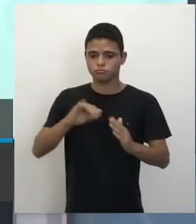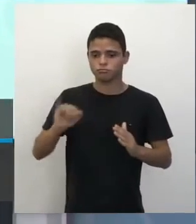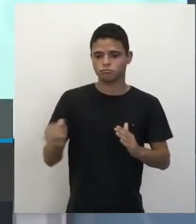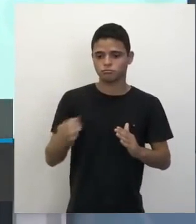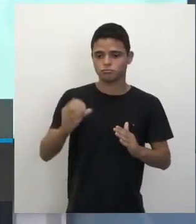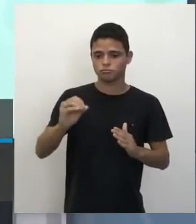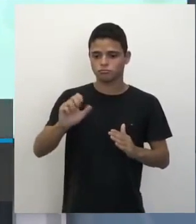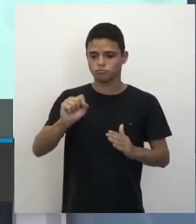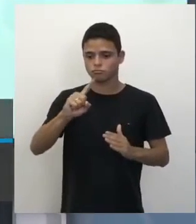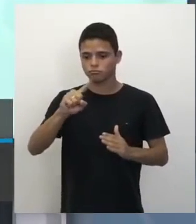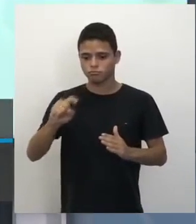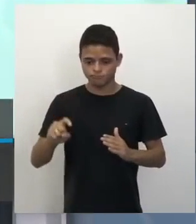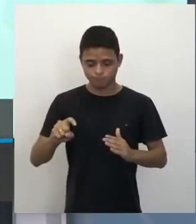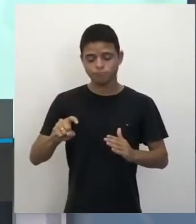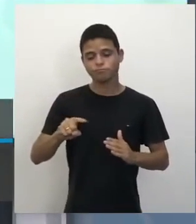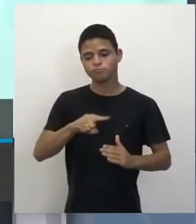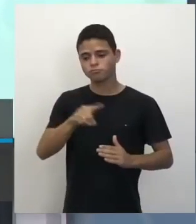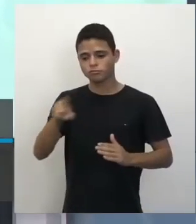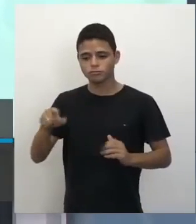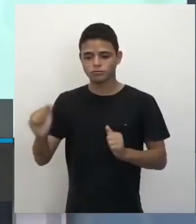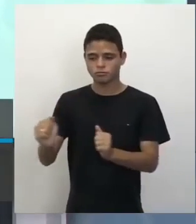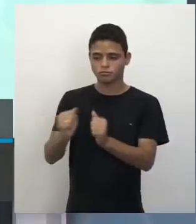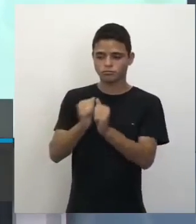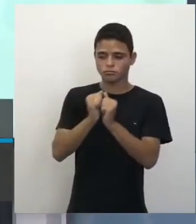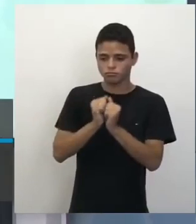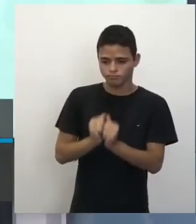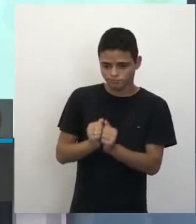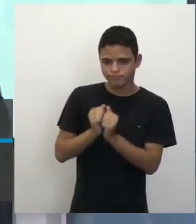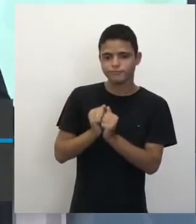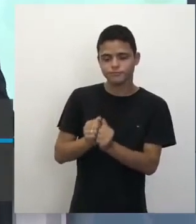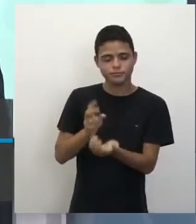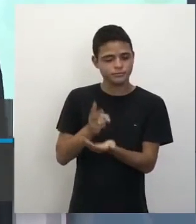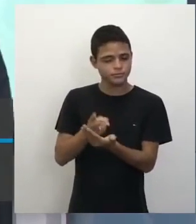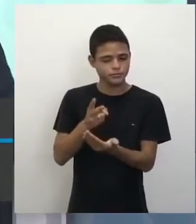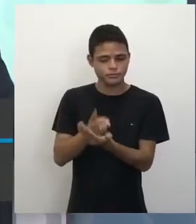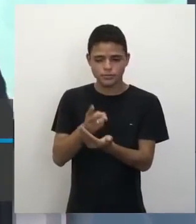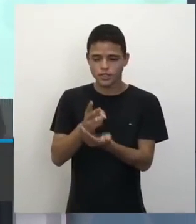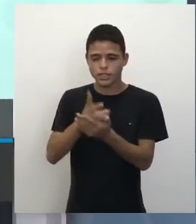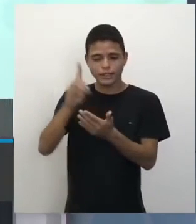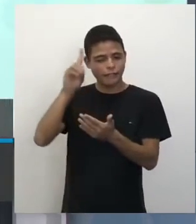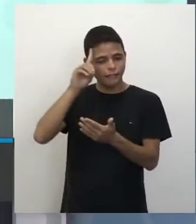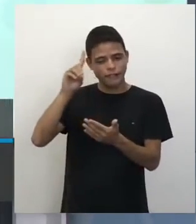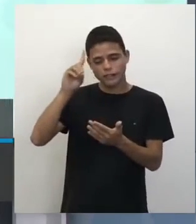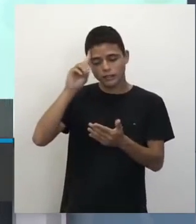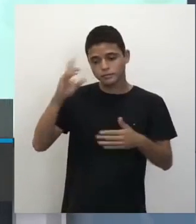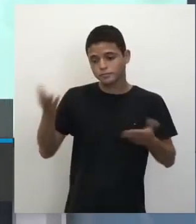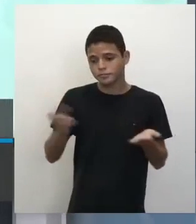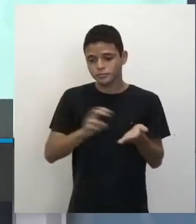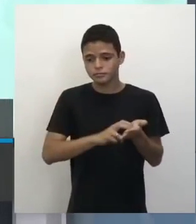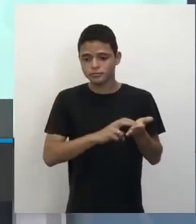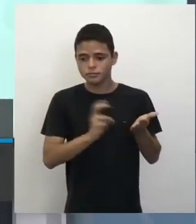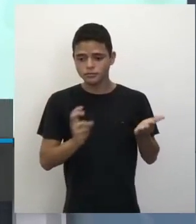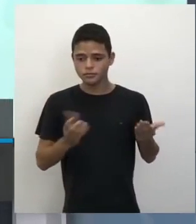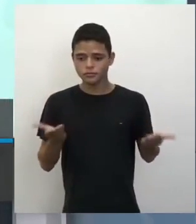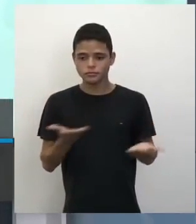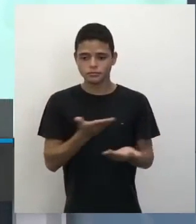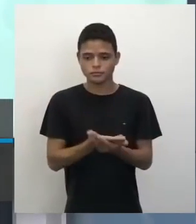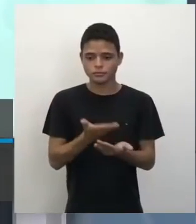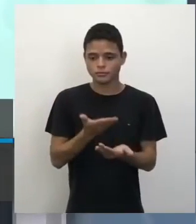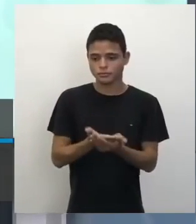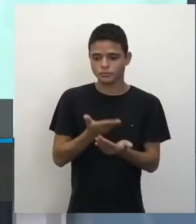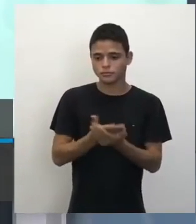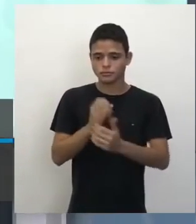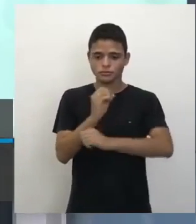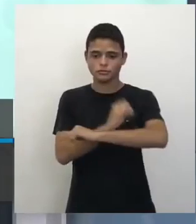é coordenadora, está todo mundo ligado aqui todos os dias e principalmente nessa manhã aqui nas aulas de História do Centro